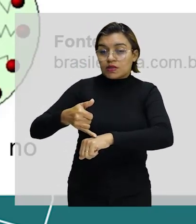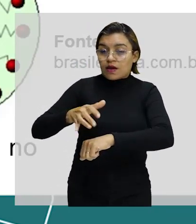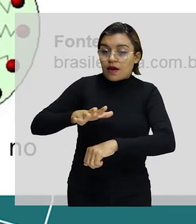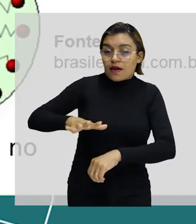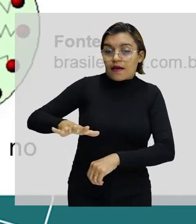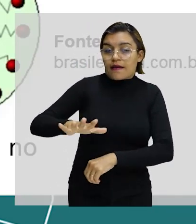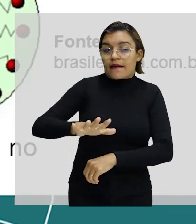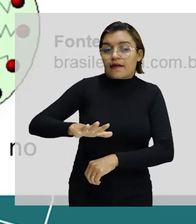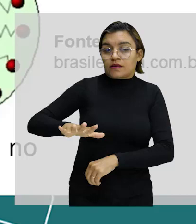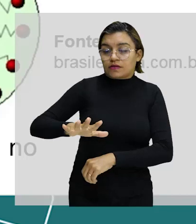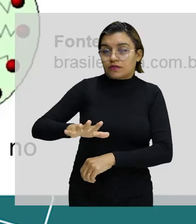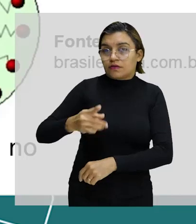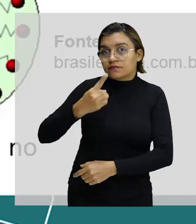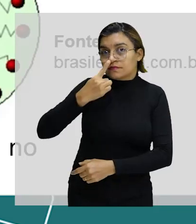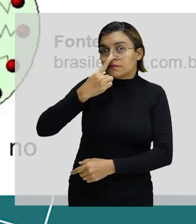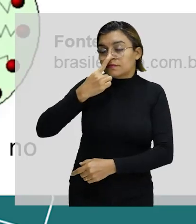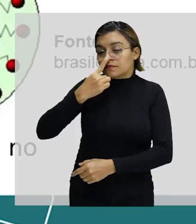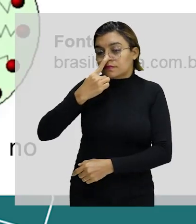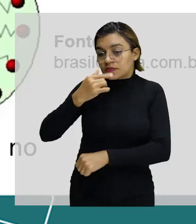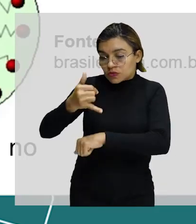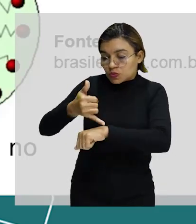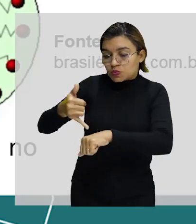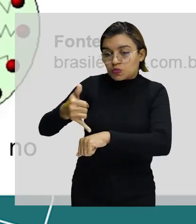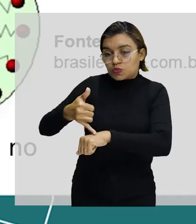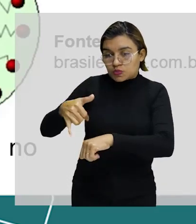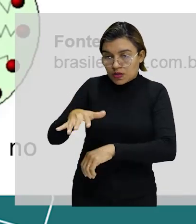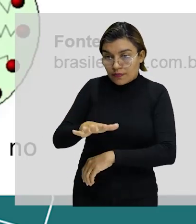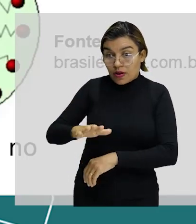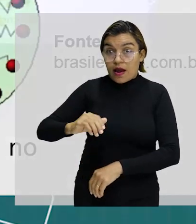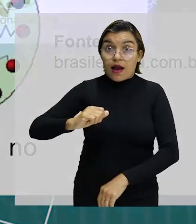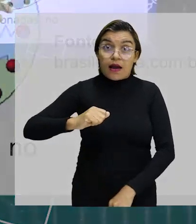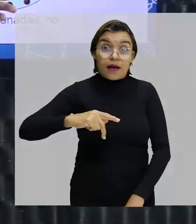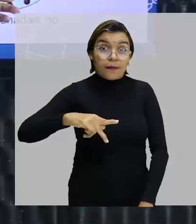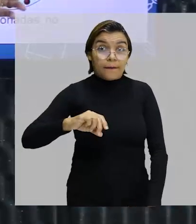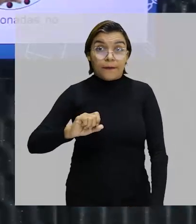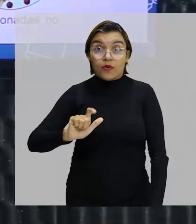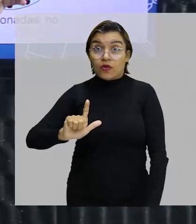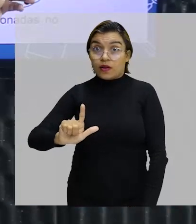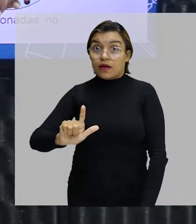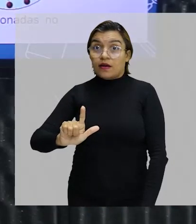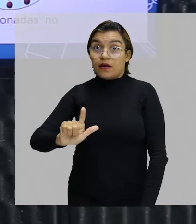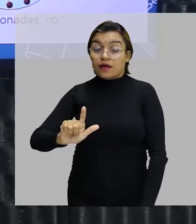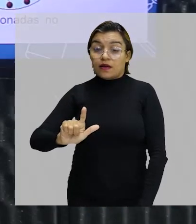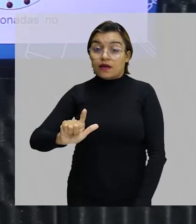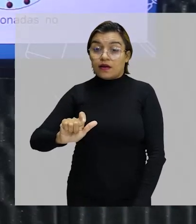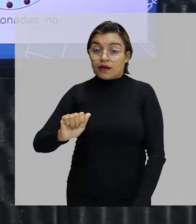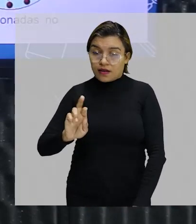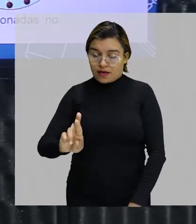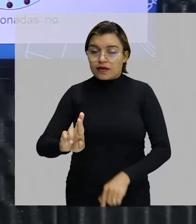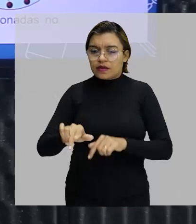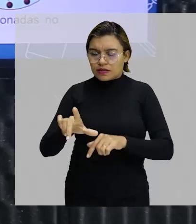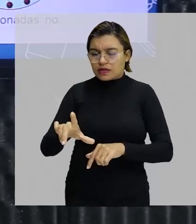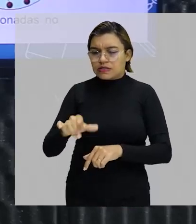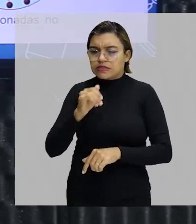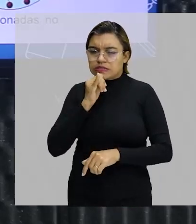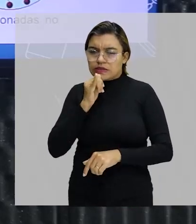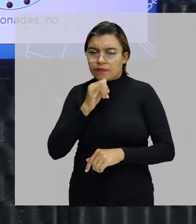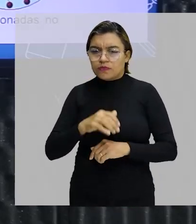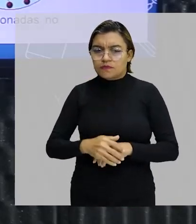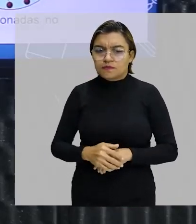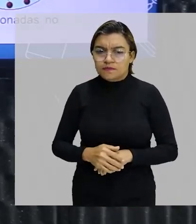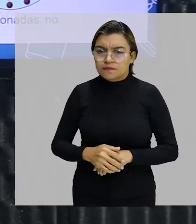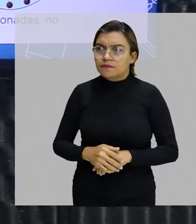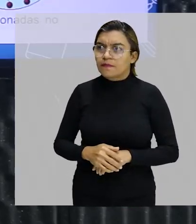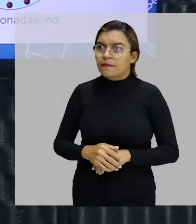ter afinidade com a gordura, que é a região apolar, vai meio que espetar